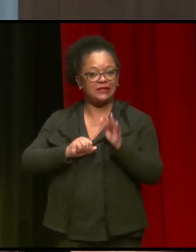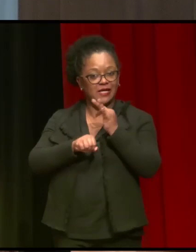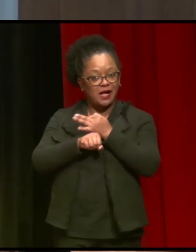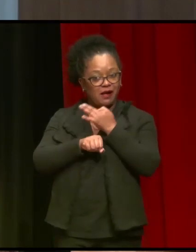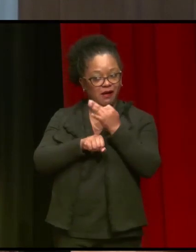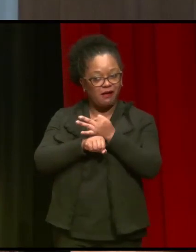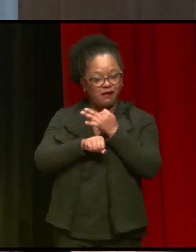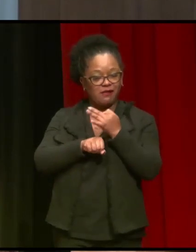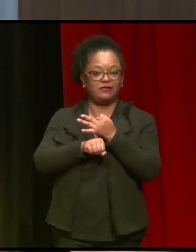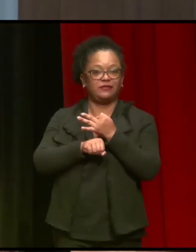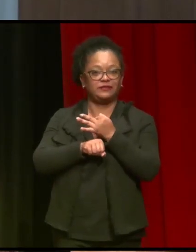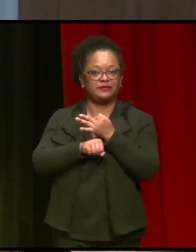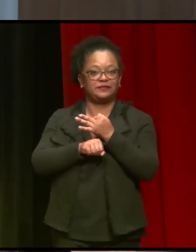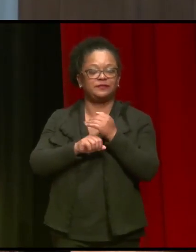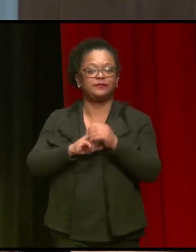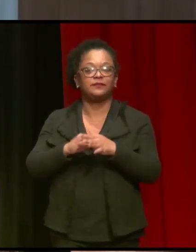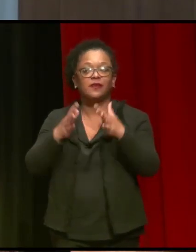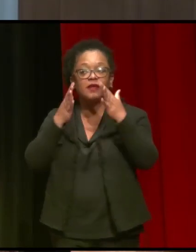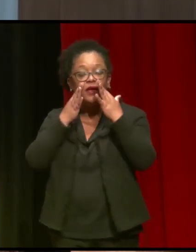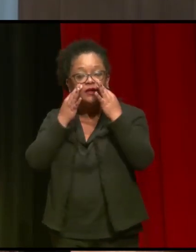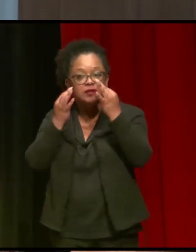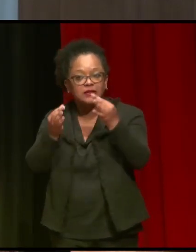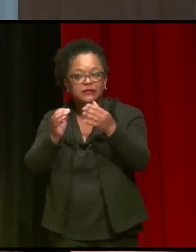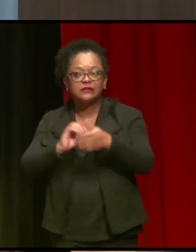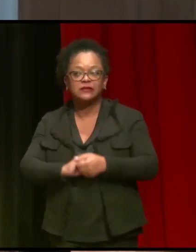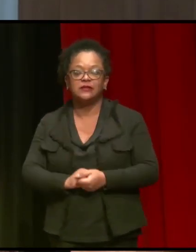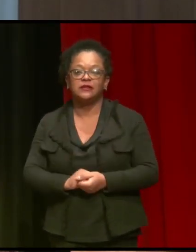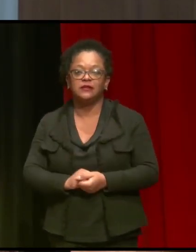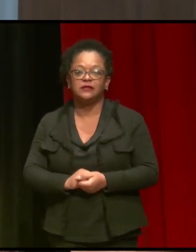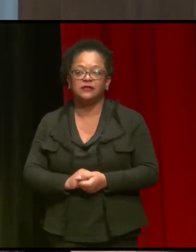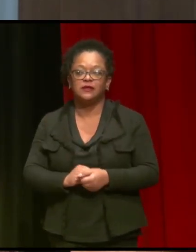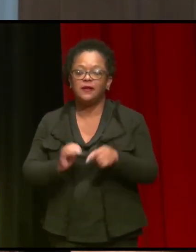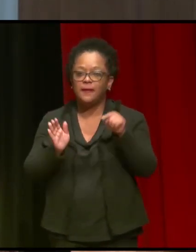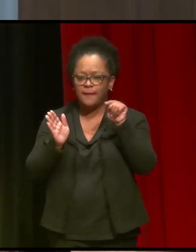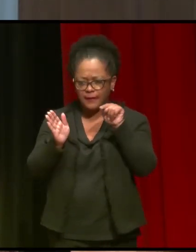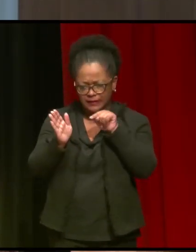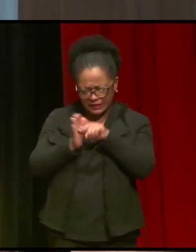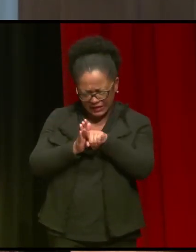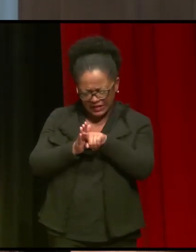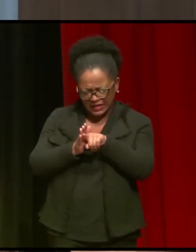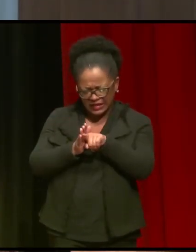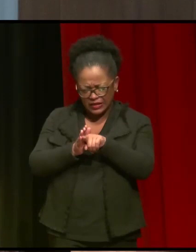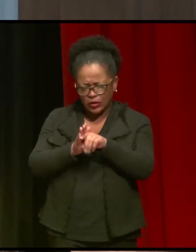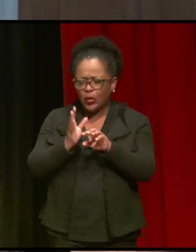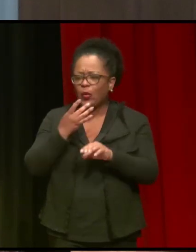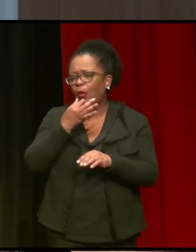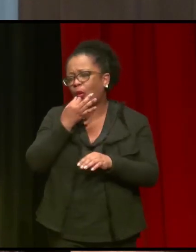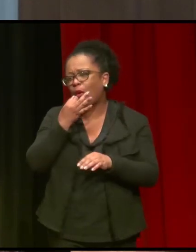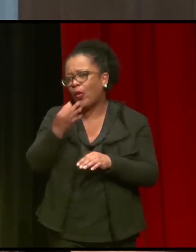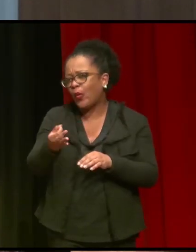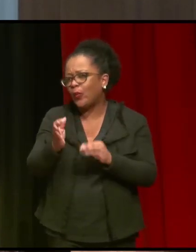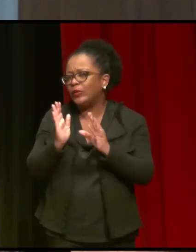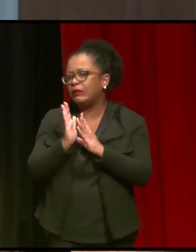escutar. Tá? O que você achou da minha igreja? Pastor, não gostei, o pessoal não falou comigo, tarará. Você perguntou, um dia